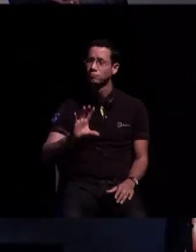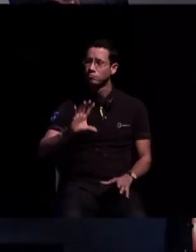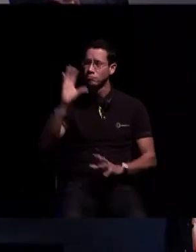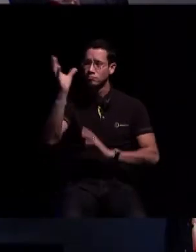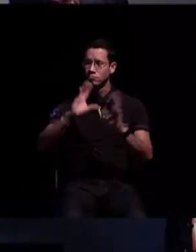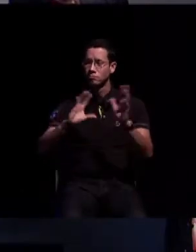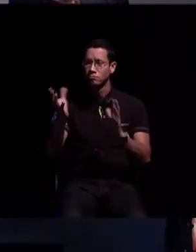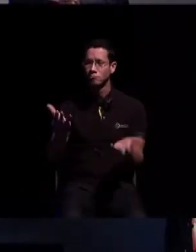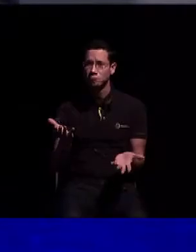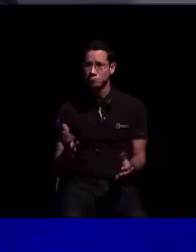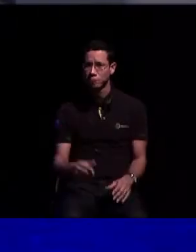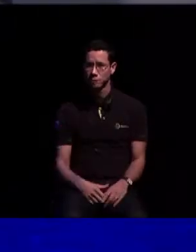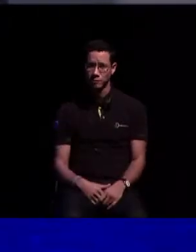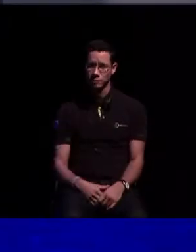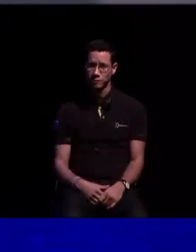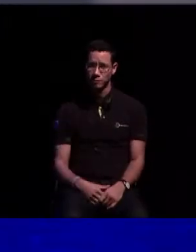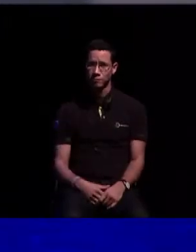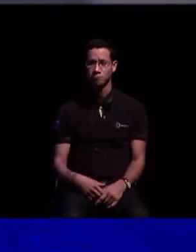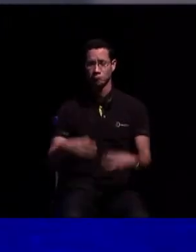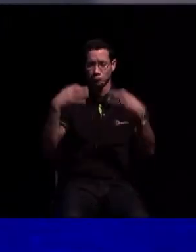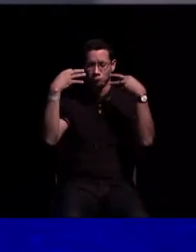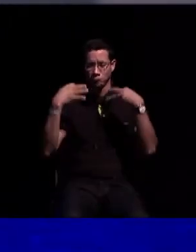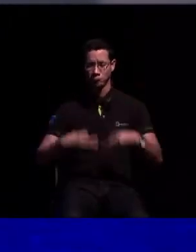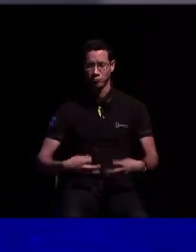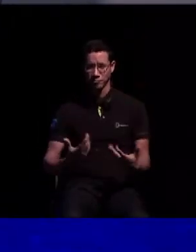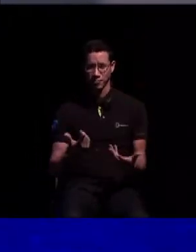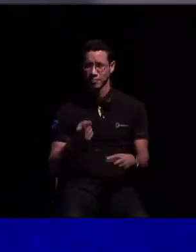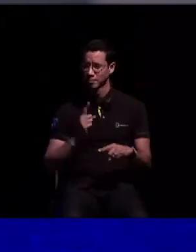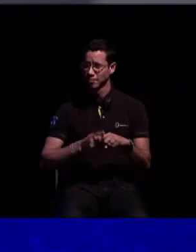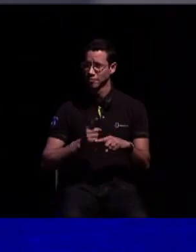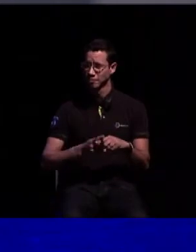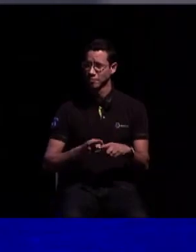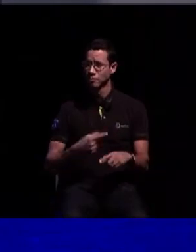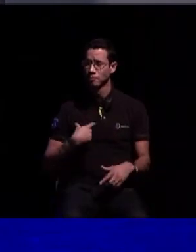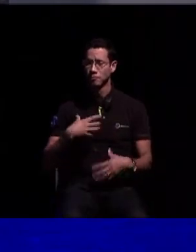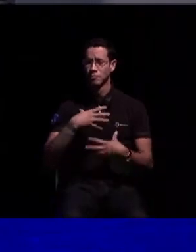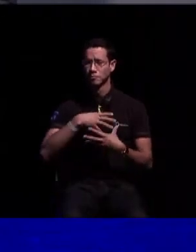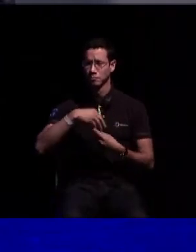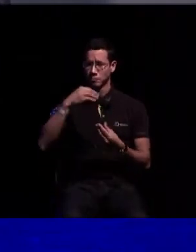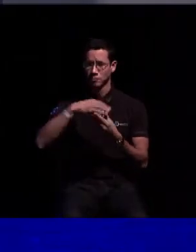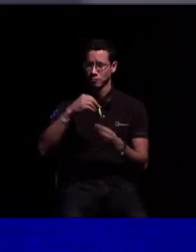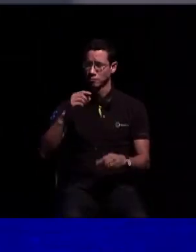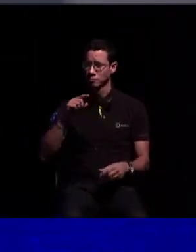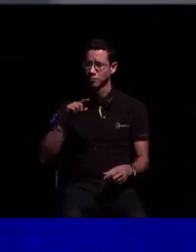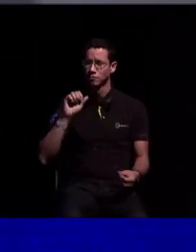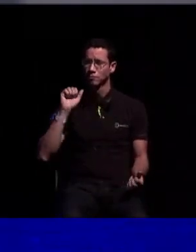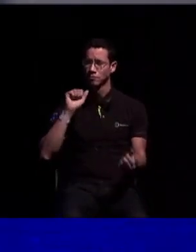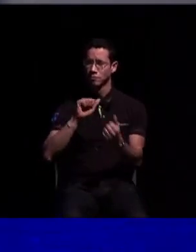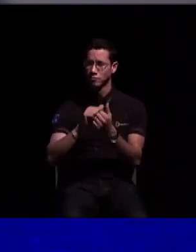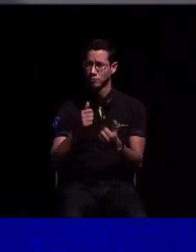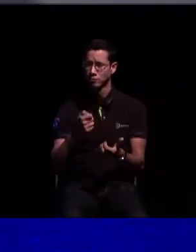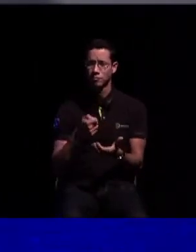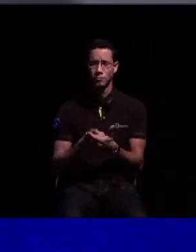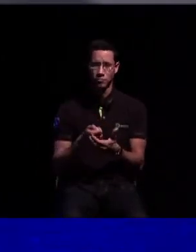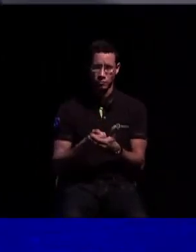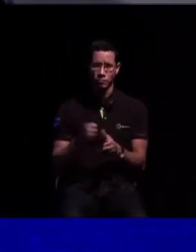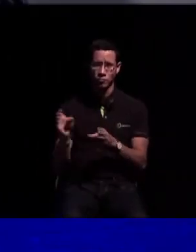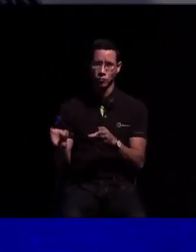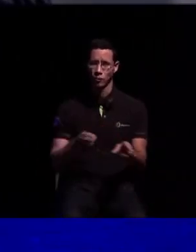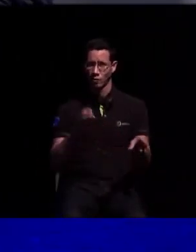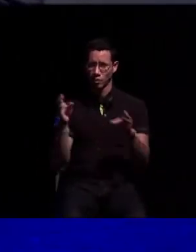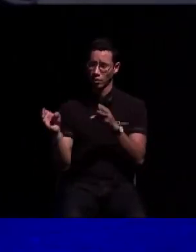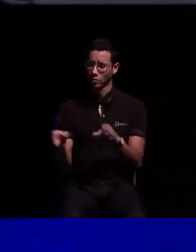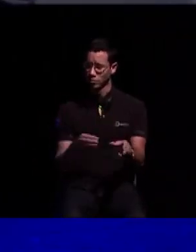são honestos, né? Quer dizer, a honestidade americana do espírito, também junto com a inteligência, com a produtividade, né?